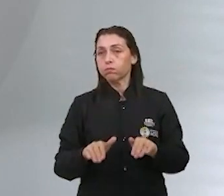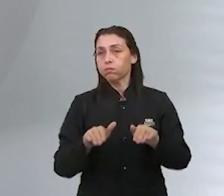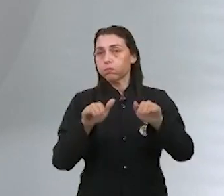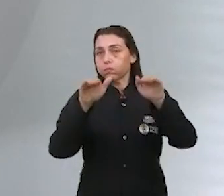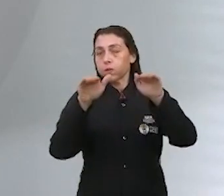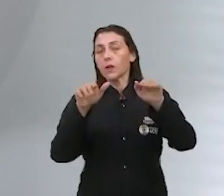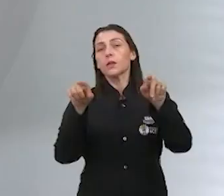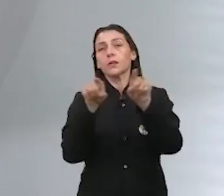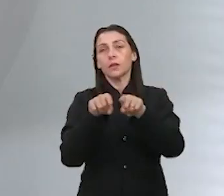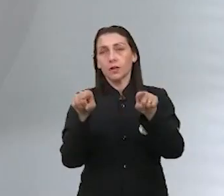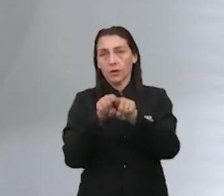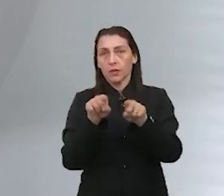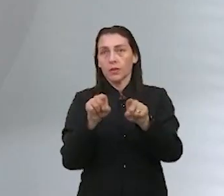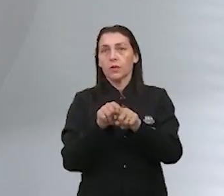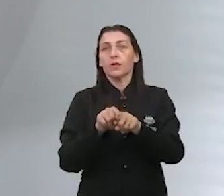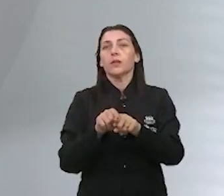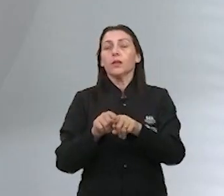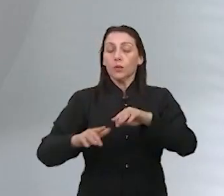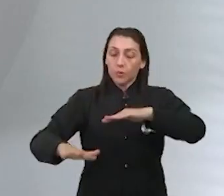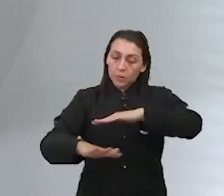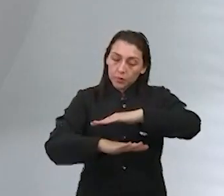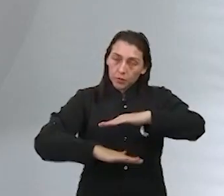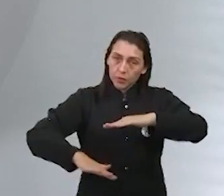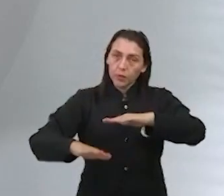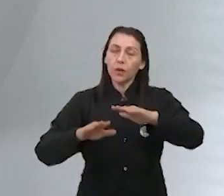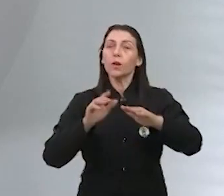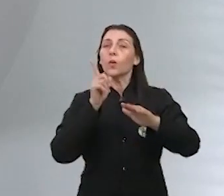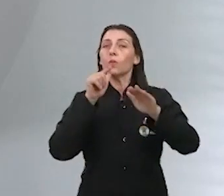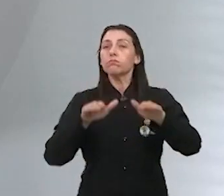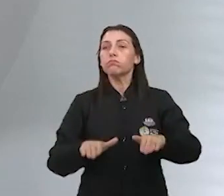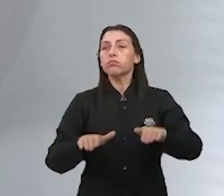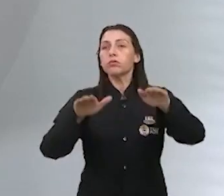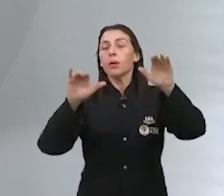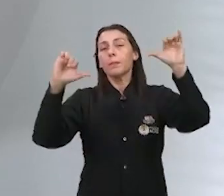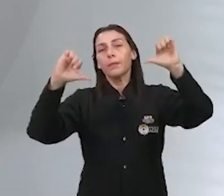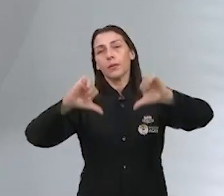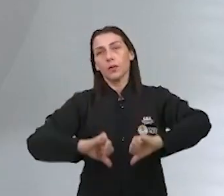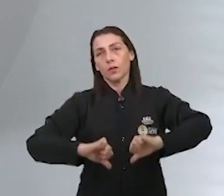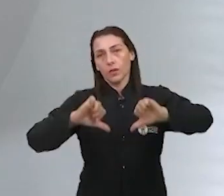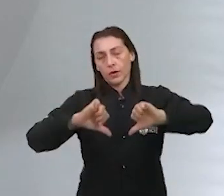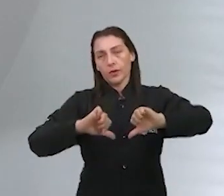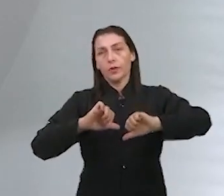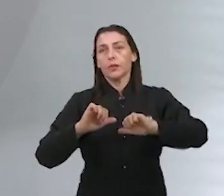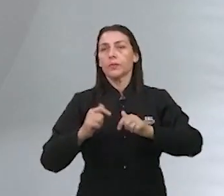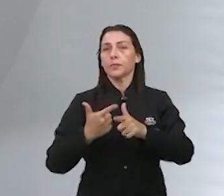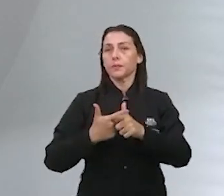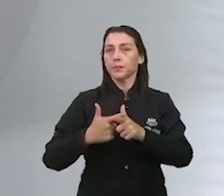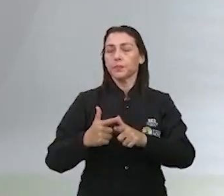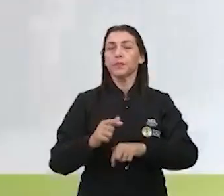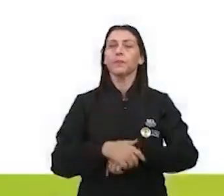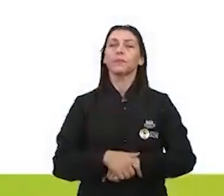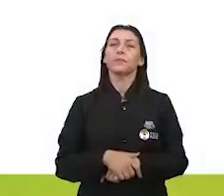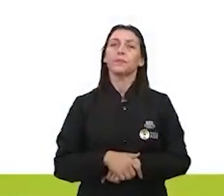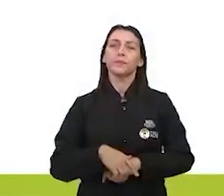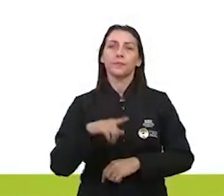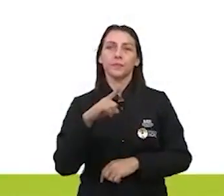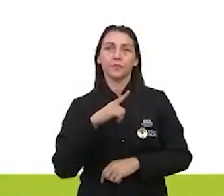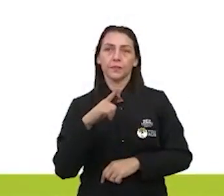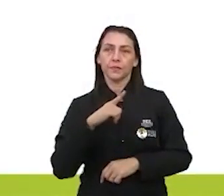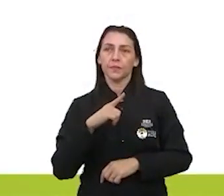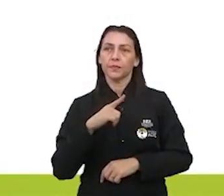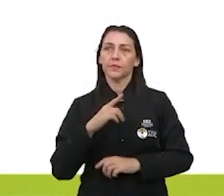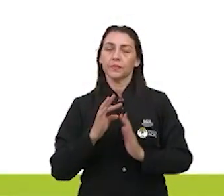subindo. Além dela afundar, né, o nível do mar subindo vai piorar ainda mais a situação. Nós temos aqui aumento